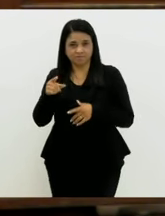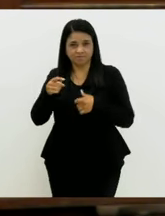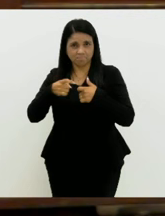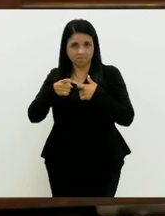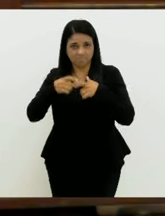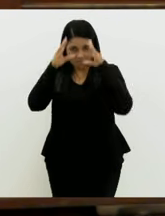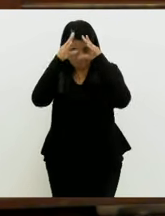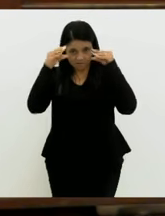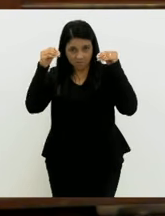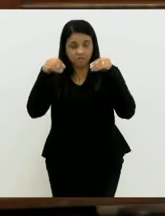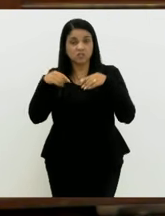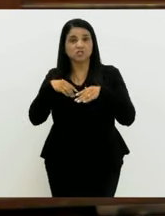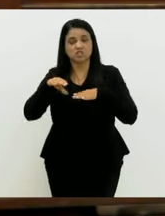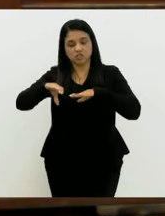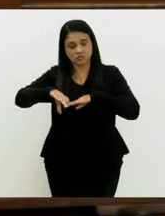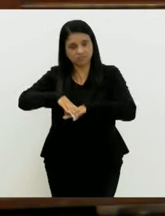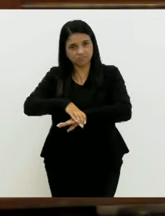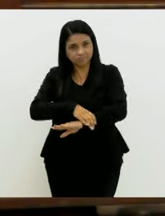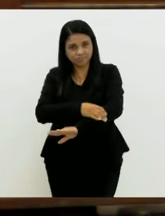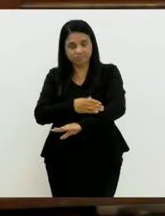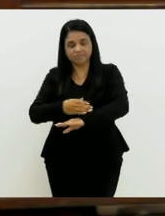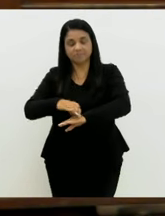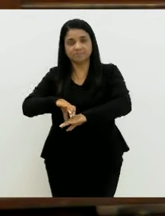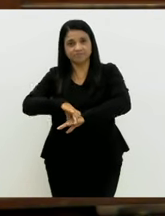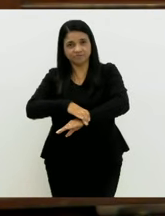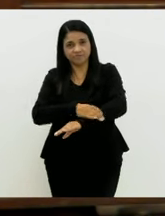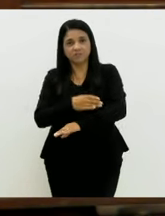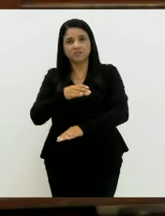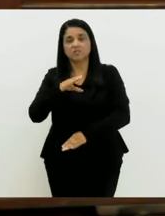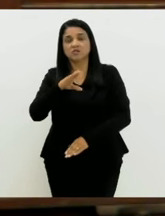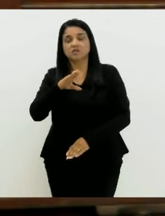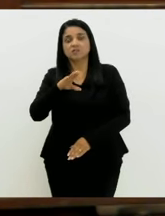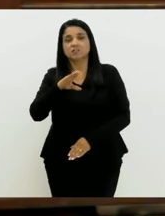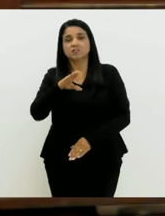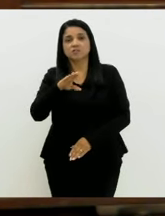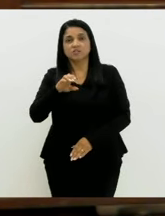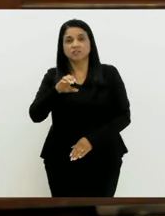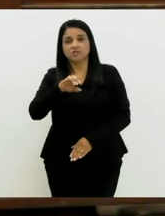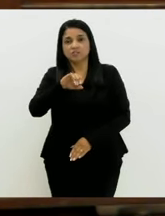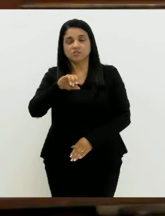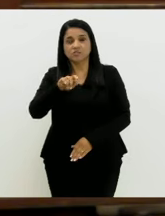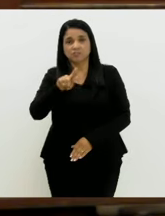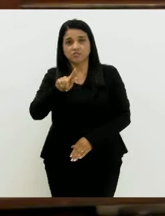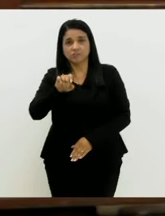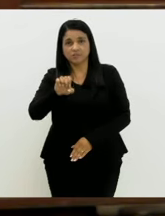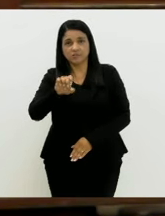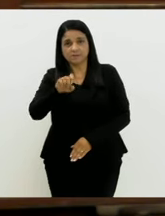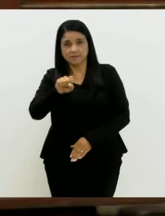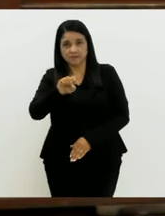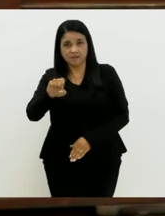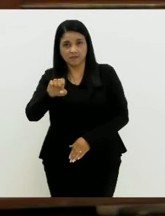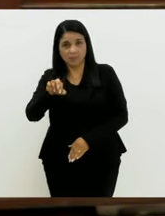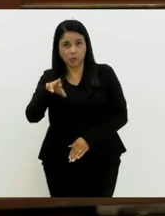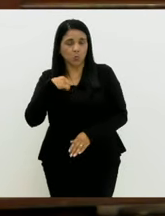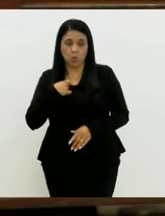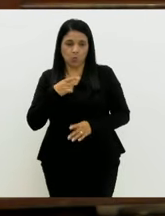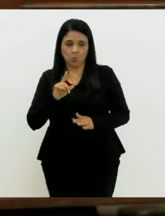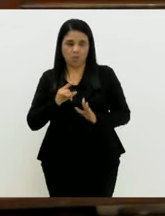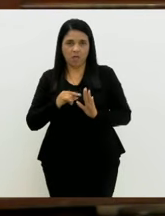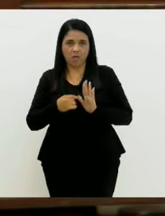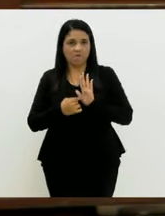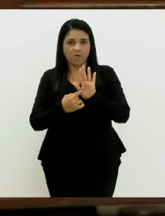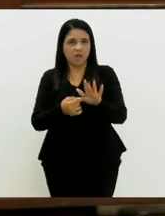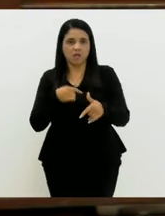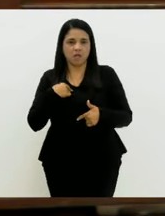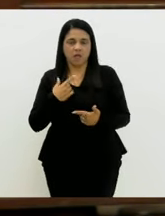muito atencioso, enfim, eu não me identifiquei como deputado, como membro da Comissão de Saúde, mas o atendimento foi